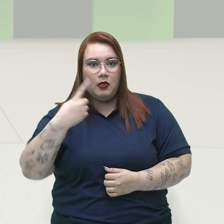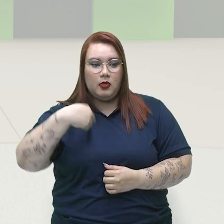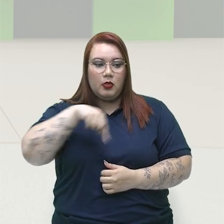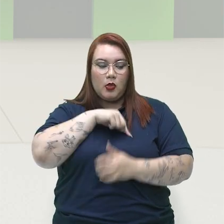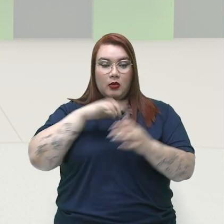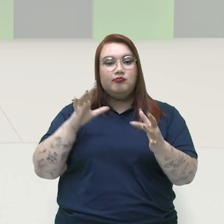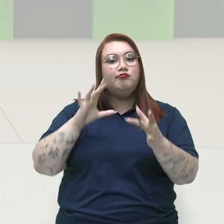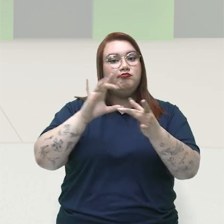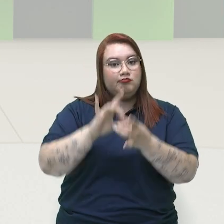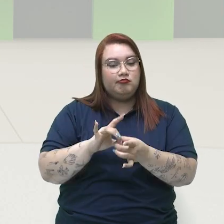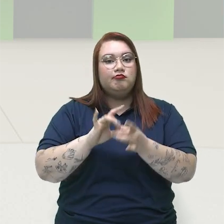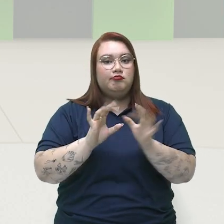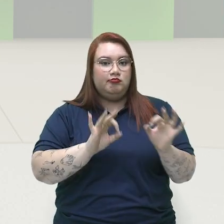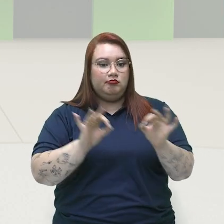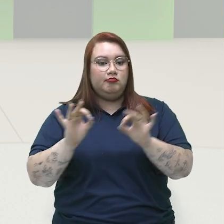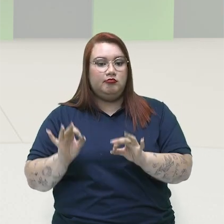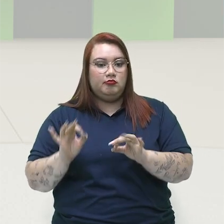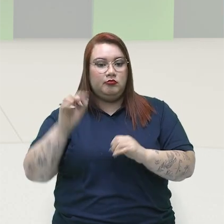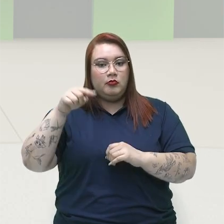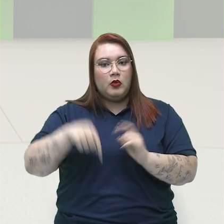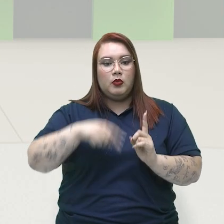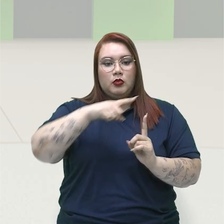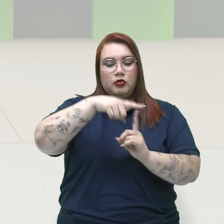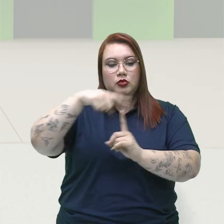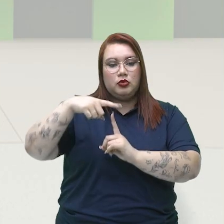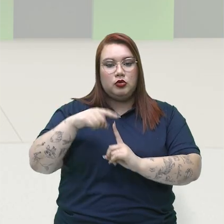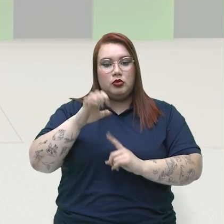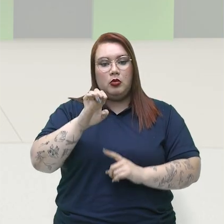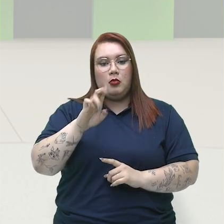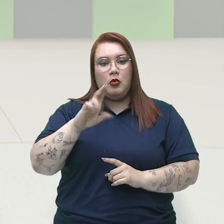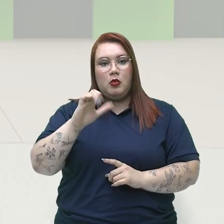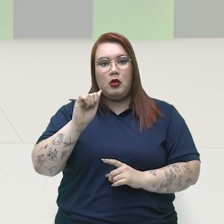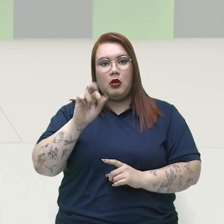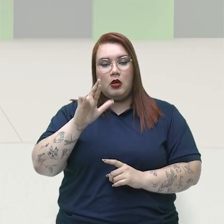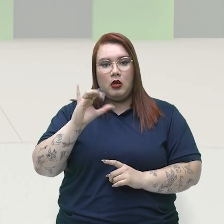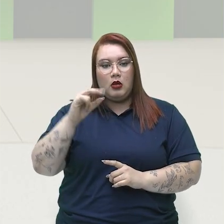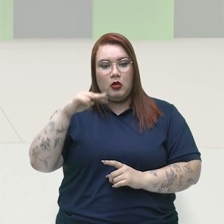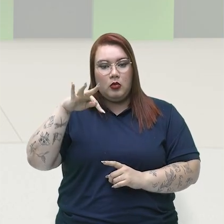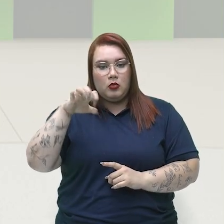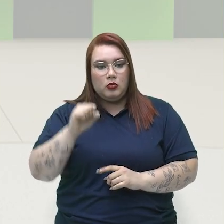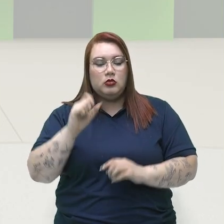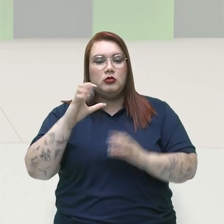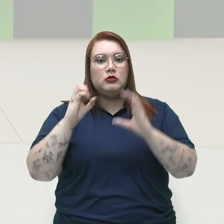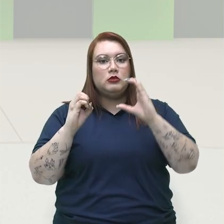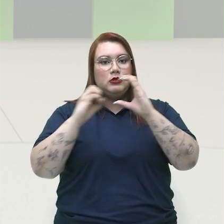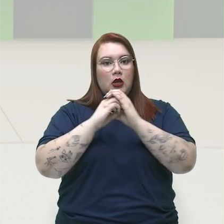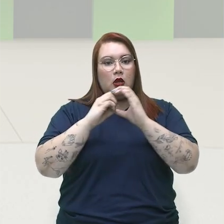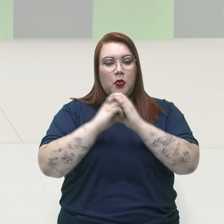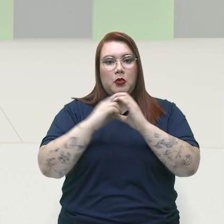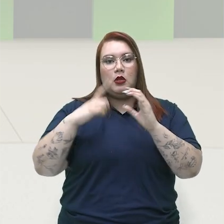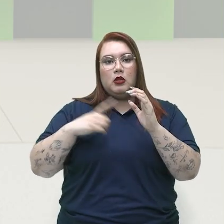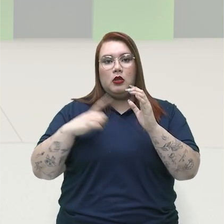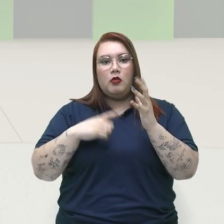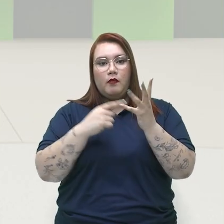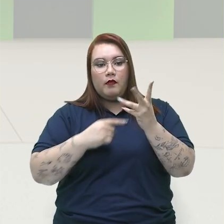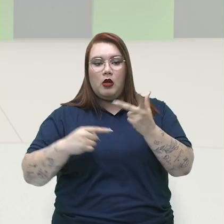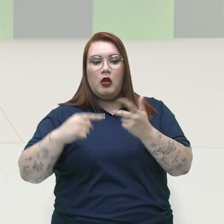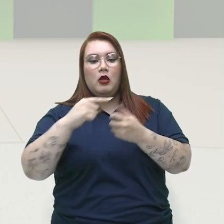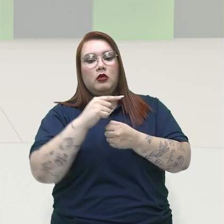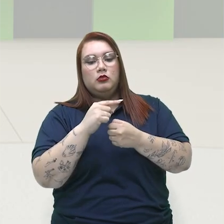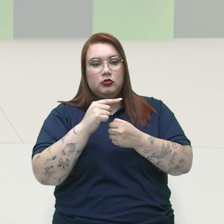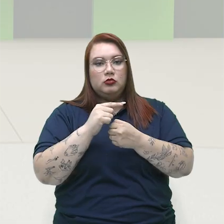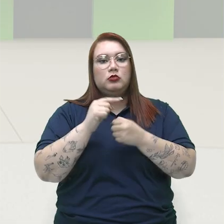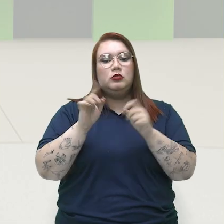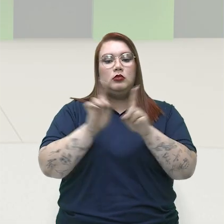faz parte do reino animalia. São organismos eucariontes, né? Células apresentam carioteca, multicelulares, né?